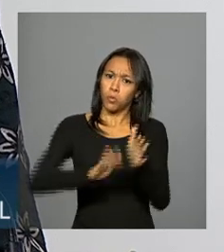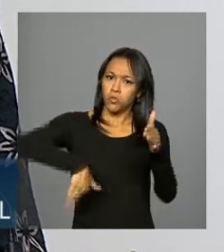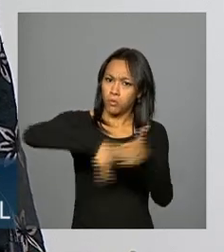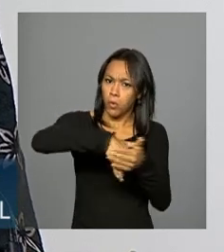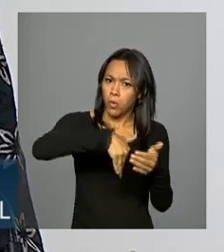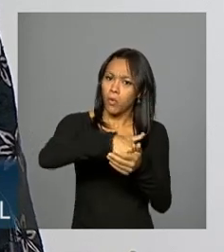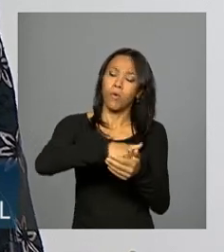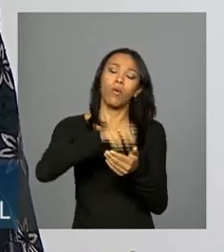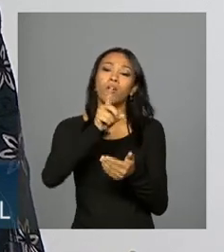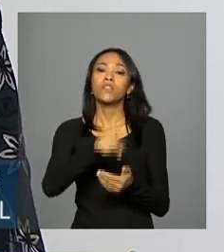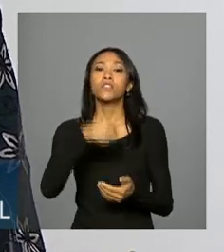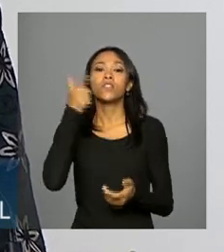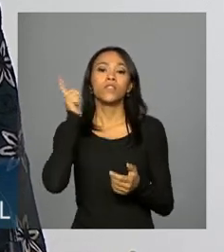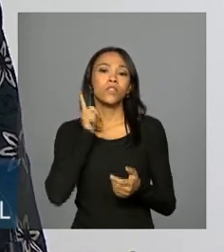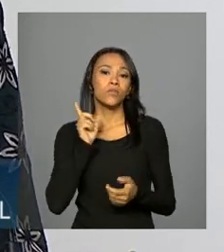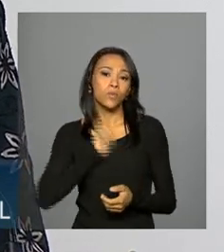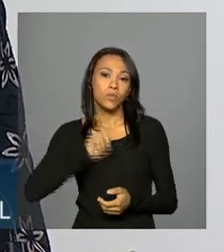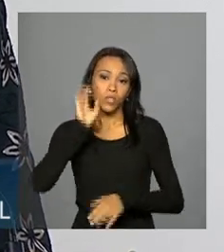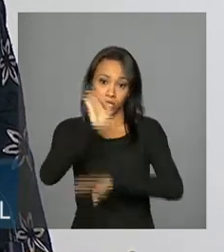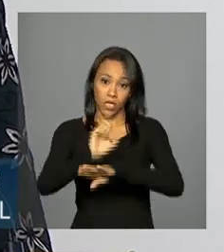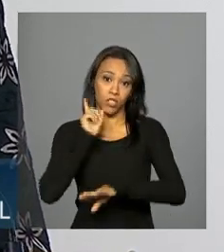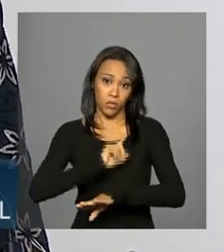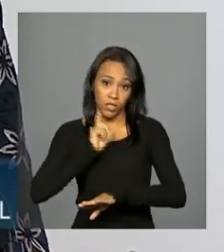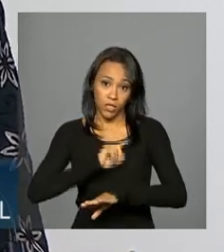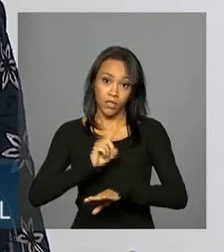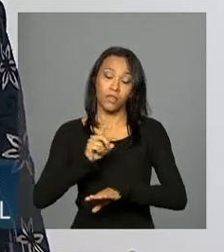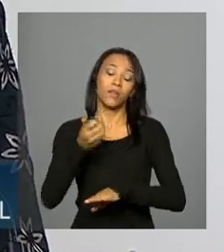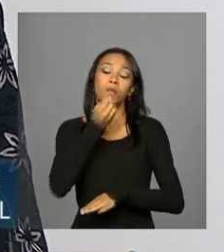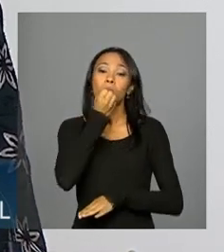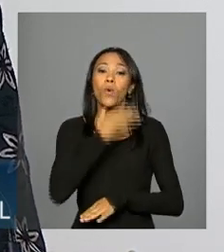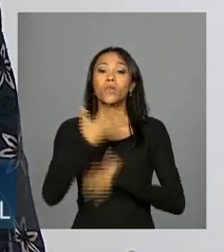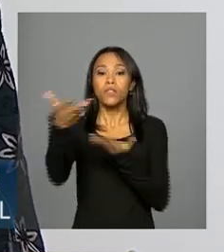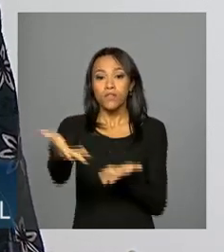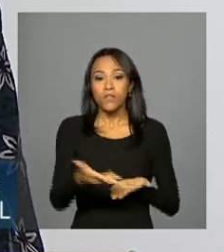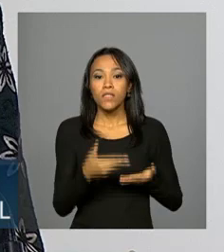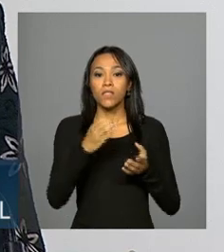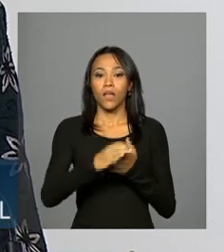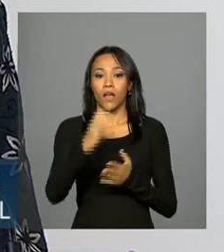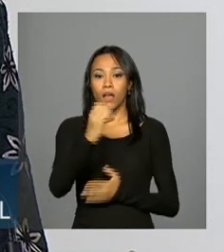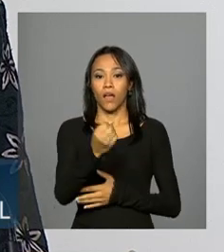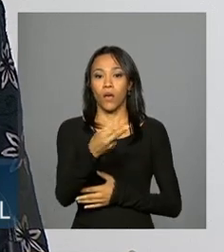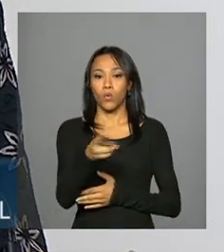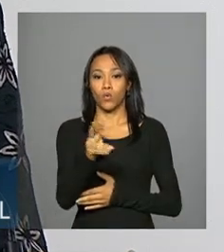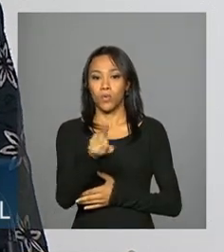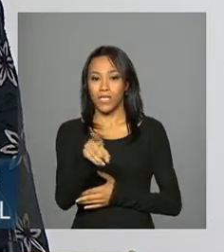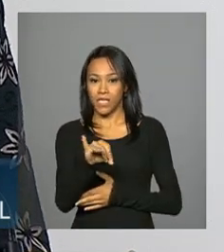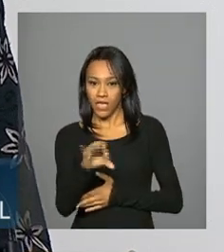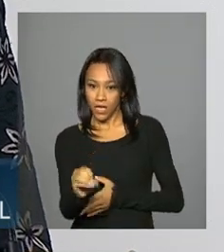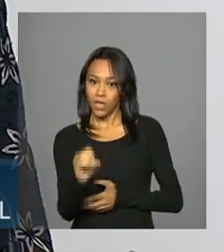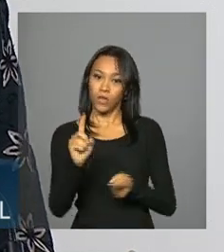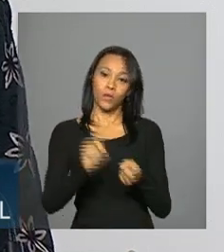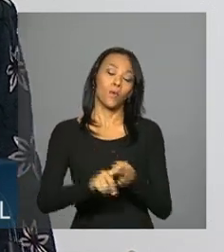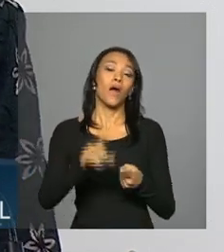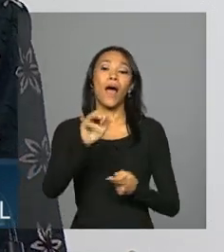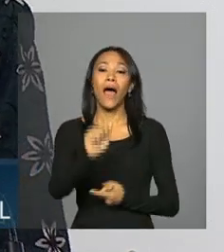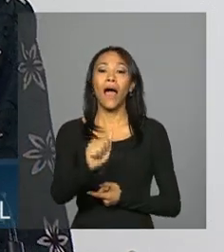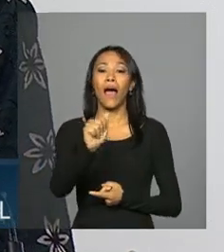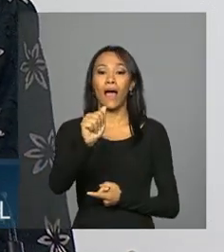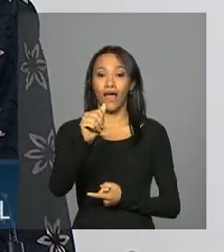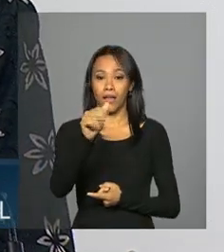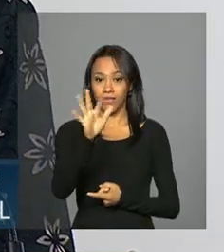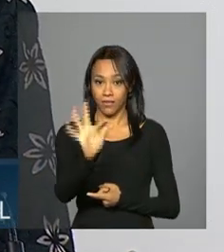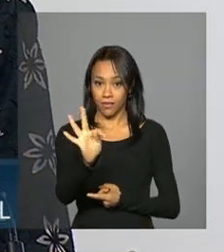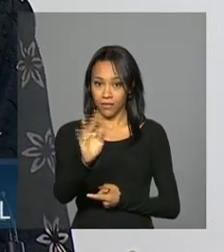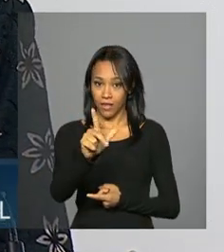Gerais entrarem nesse grupo. Dou as boas-vindas ao Cruzeiro e ao meu querido Atlético, que passam a contar